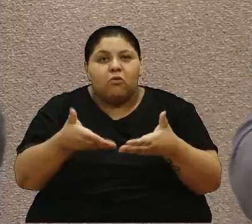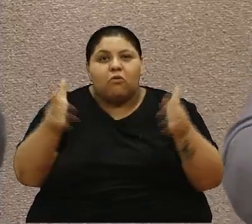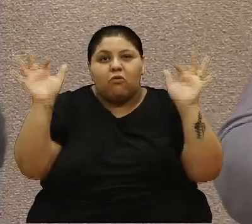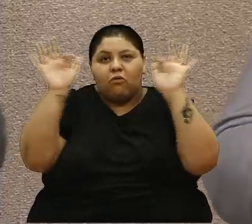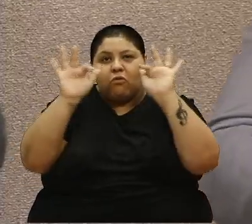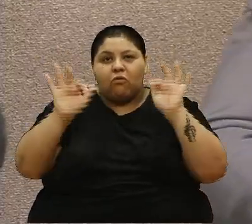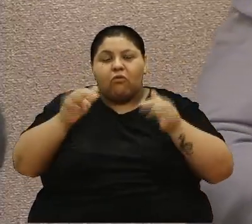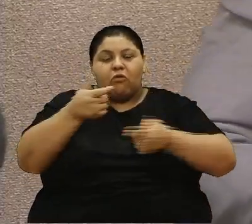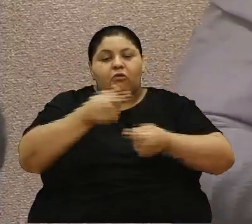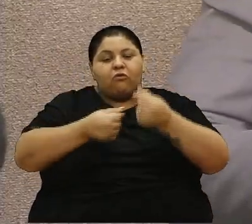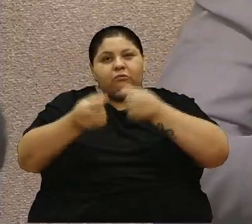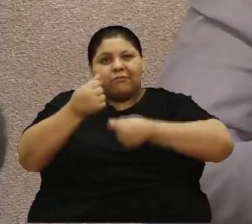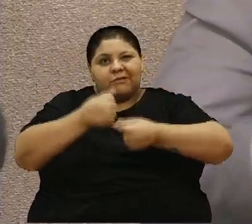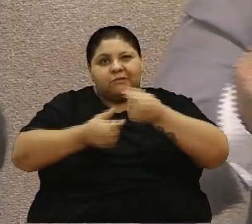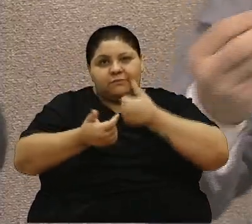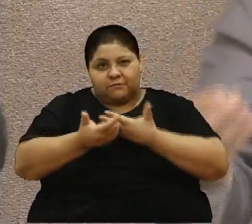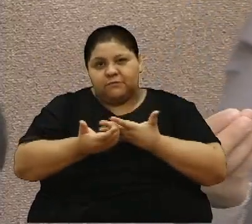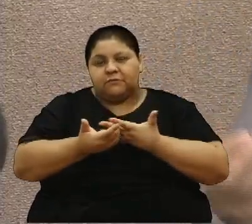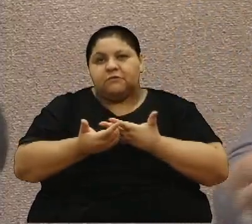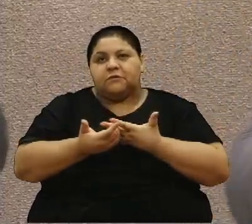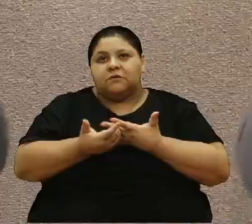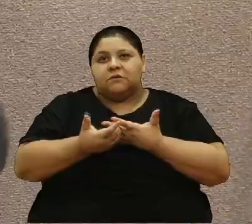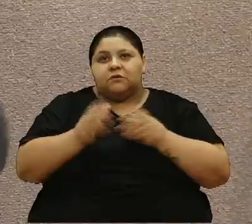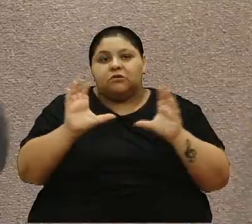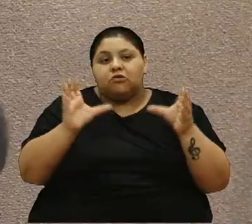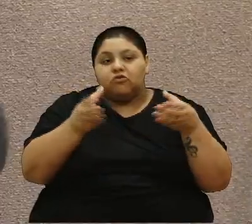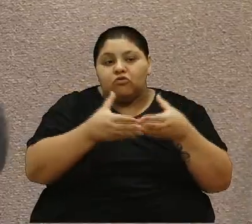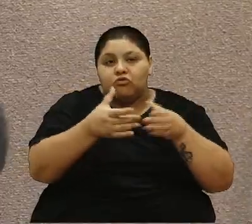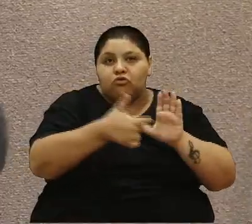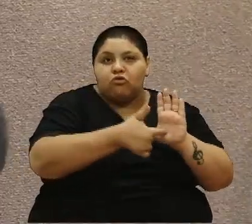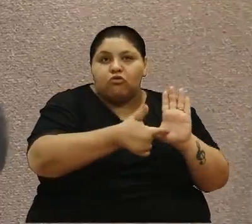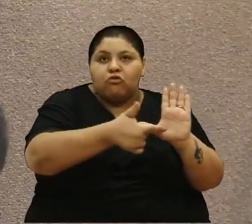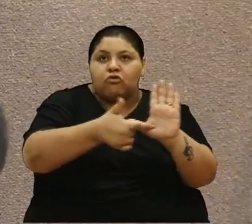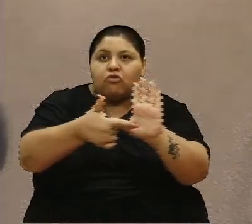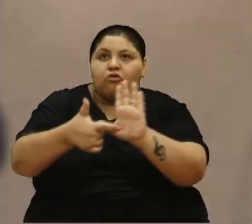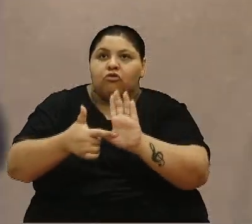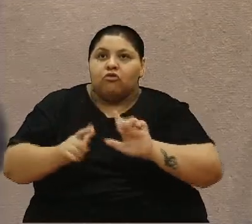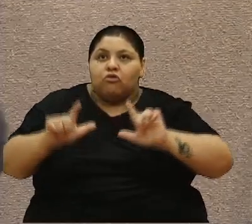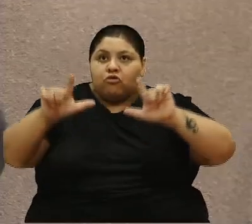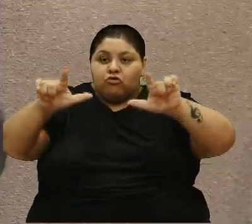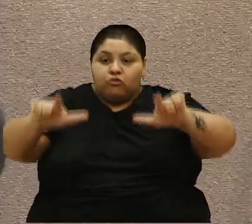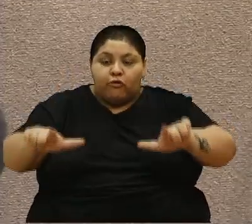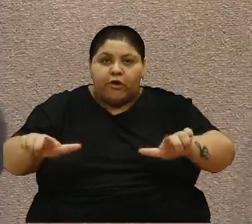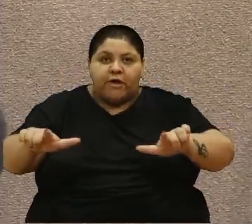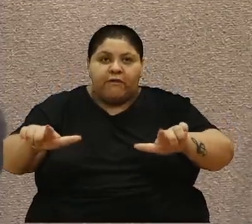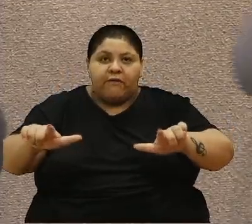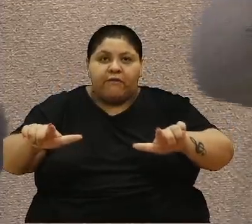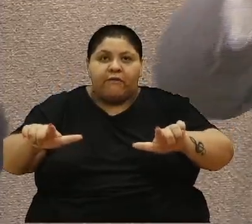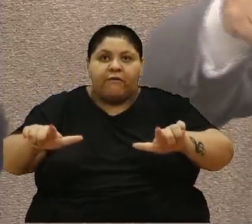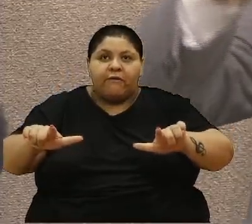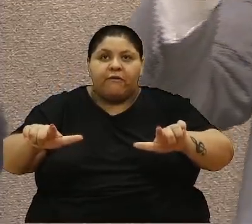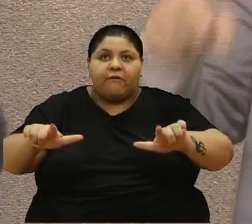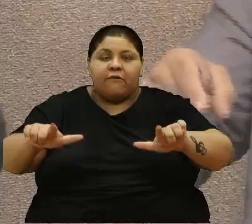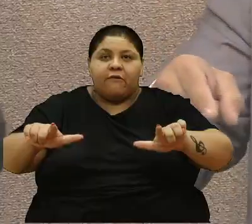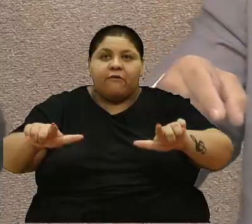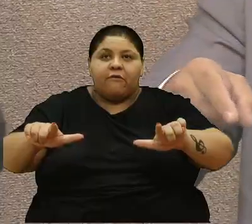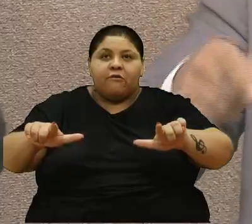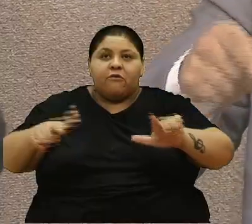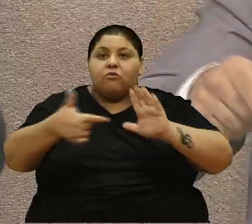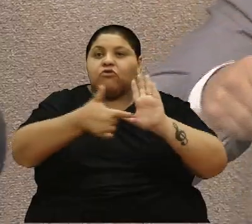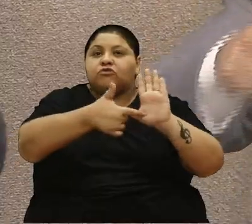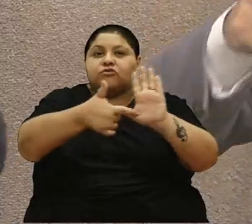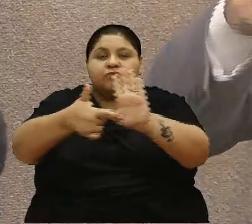com a administração e os clubes estão mostrando em campo, estão dando essa resposta em